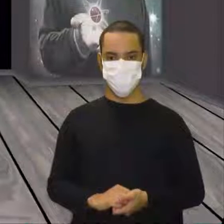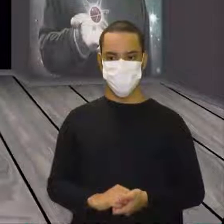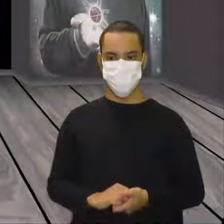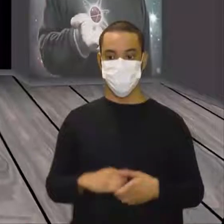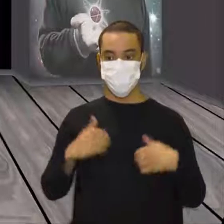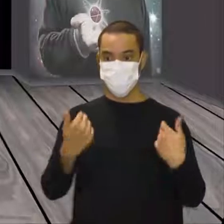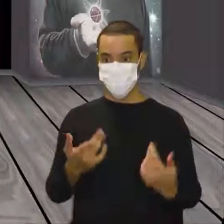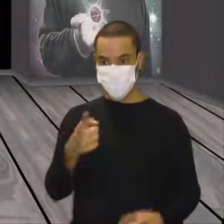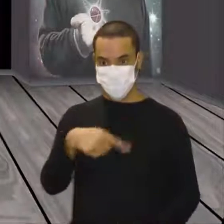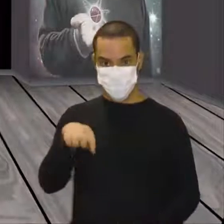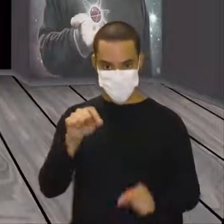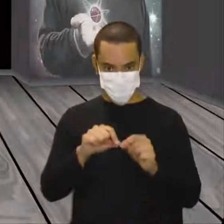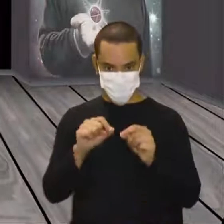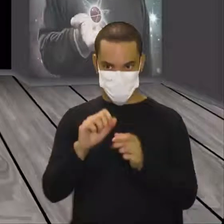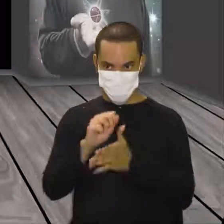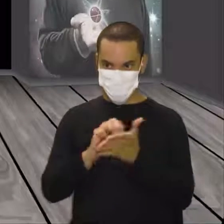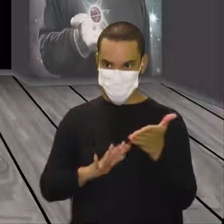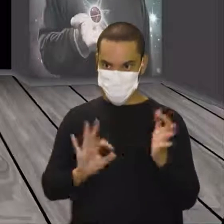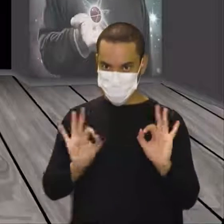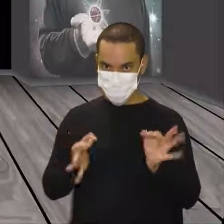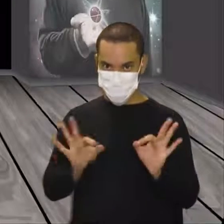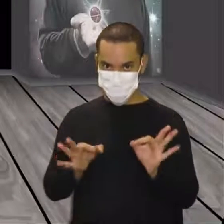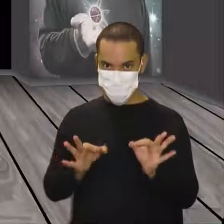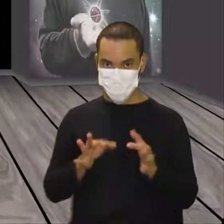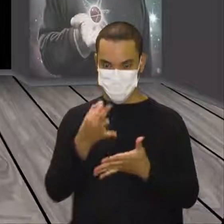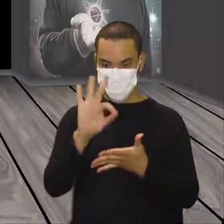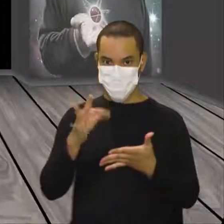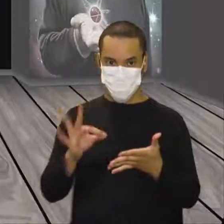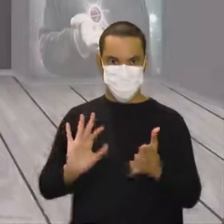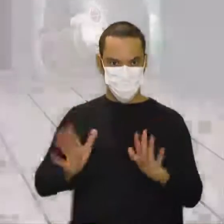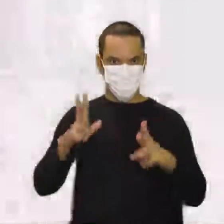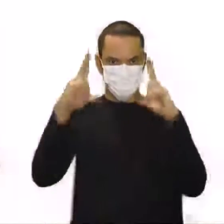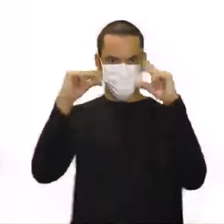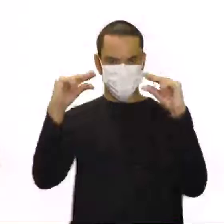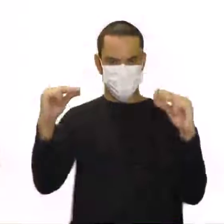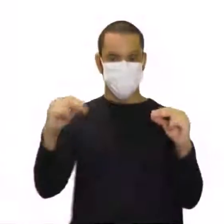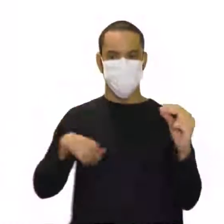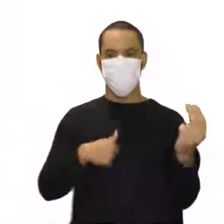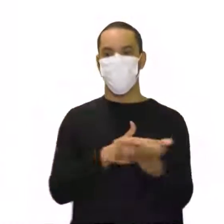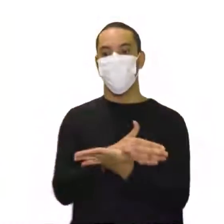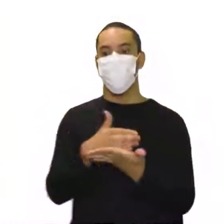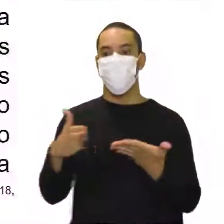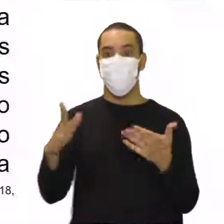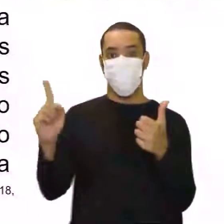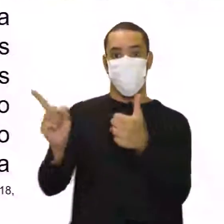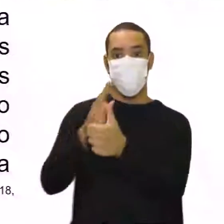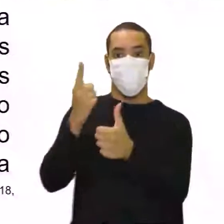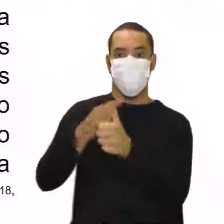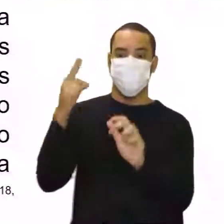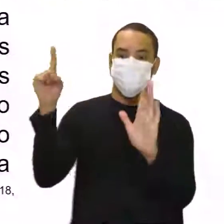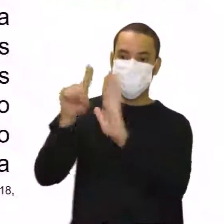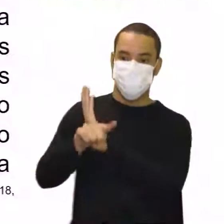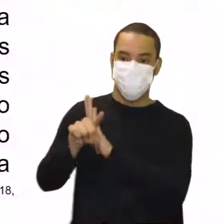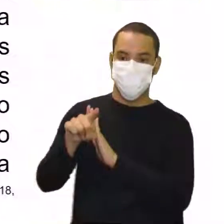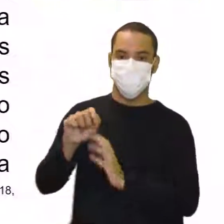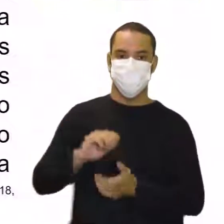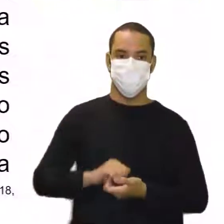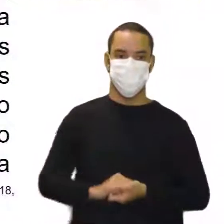Então, pessoal, fizeram aí? Então, vamos fazer a correção, né? Bem light, bem tranquilo, vamos começar? Então, aí, primeira questão.